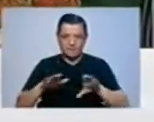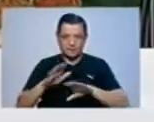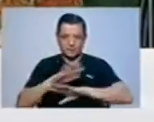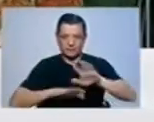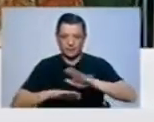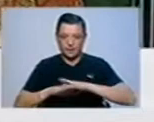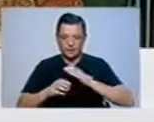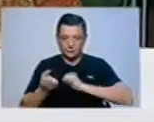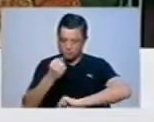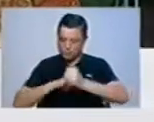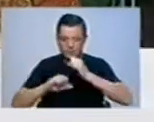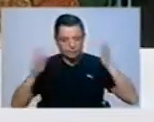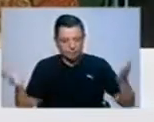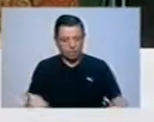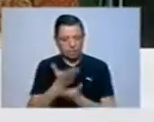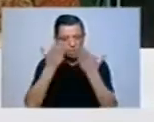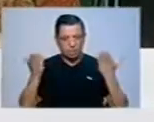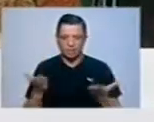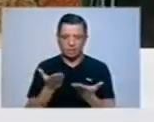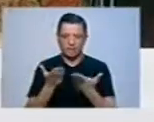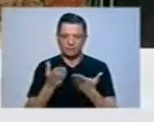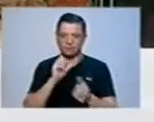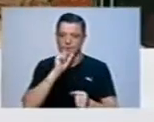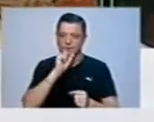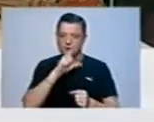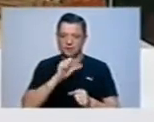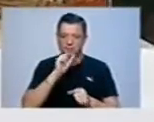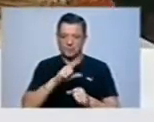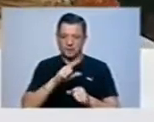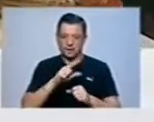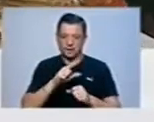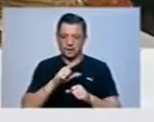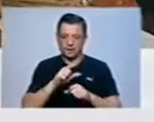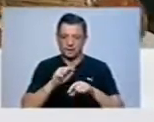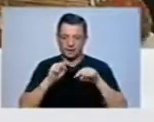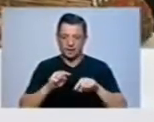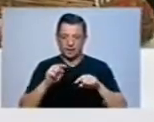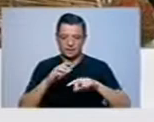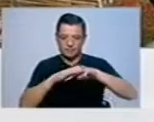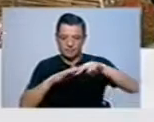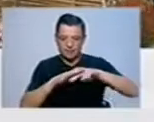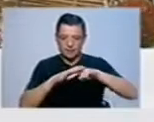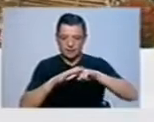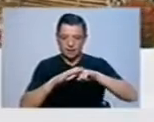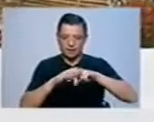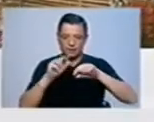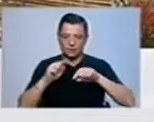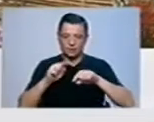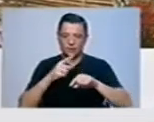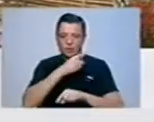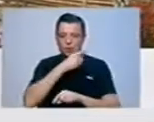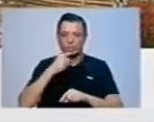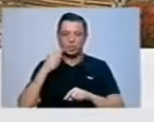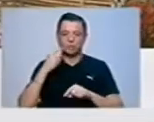faz os movimentozinhos muito suaves e já é o suficiente para poder passar com umas perninhas muito levezinhas. Qual é o